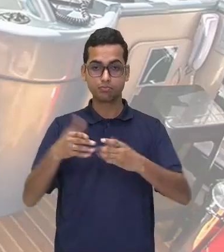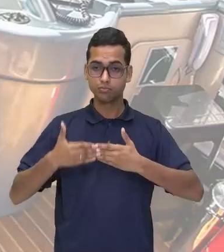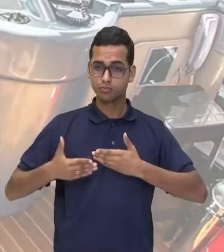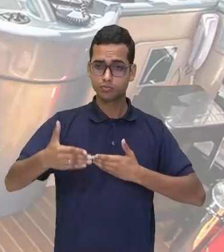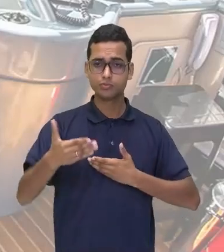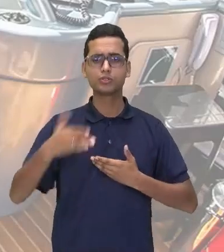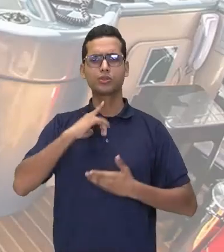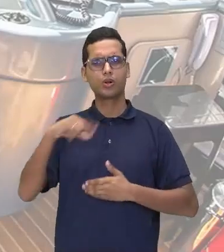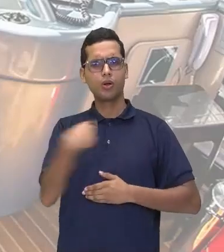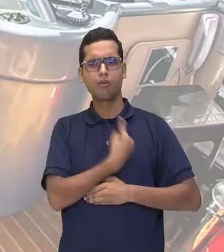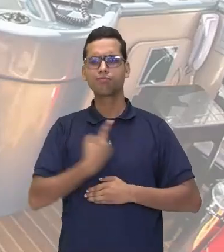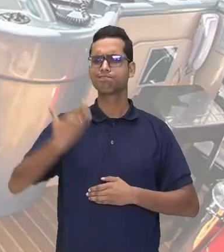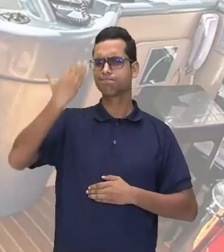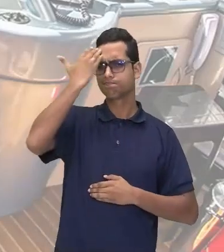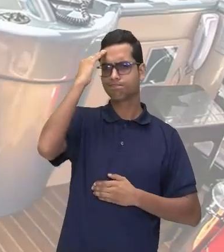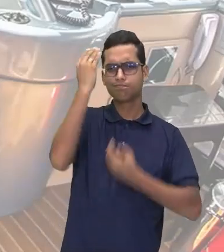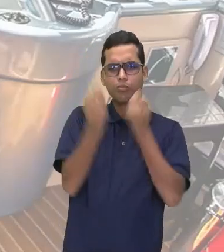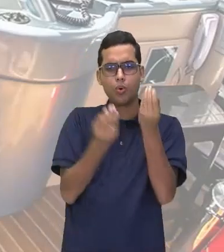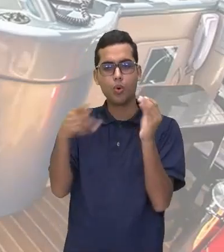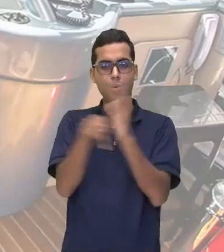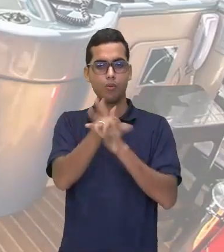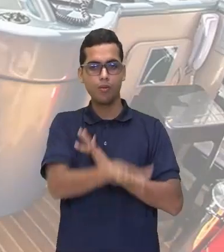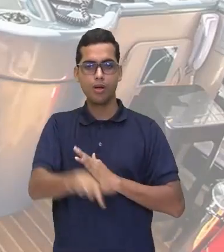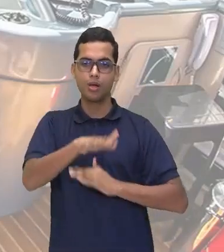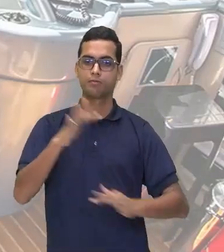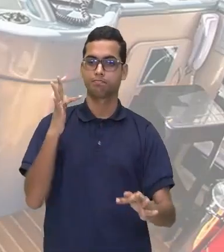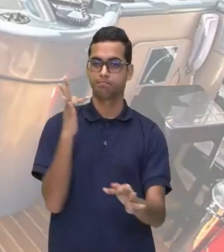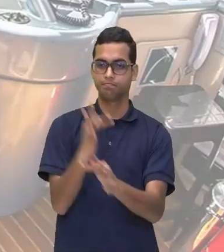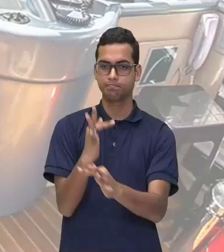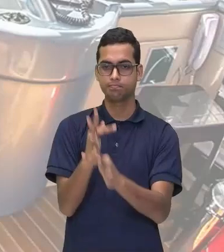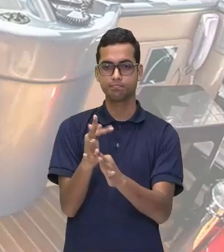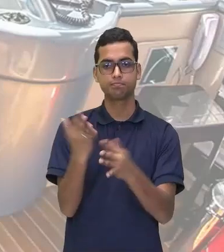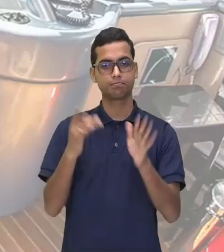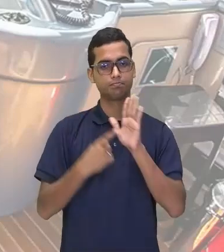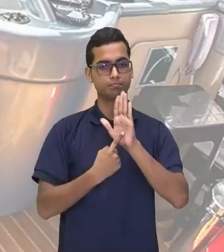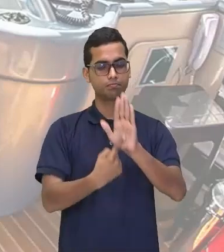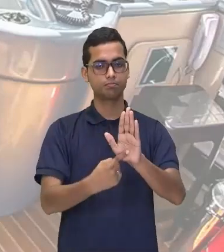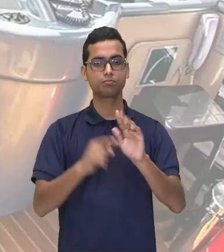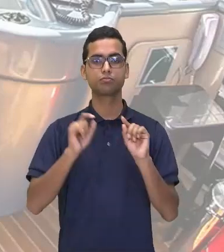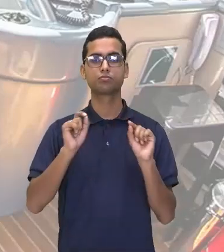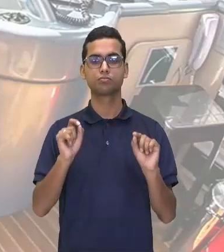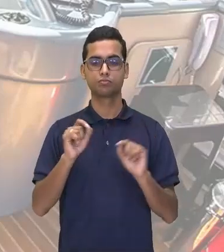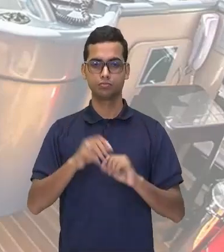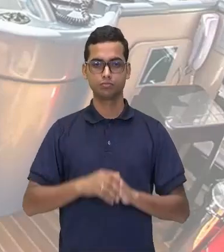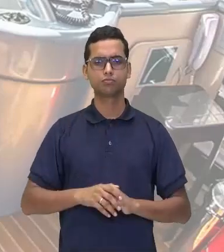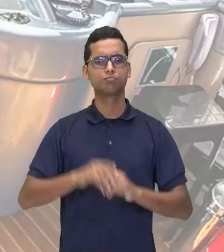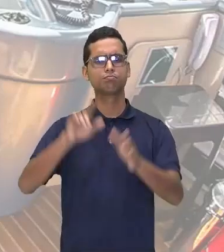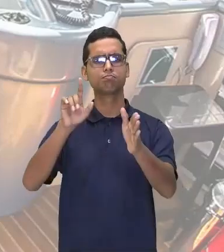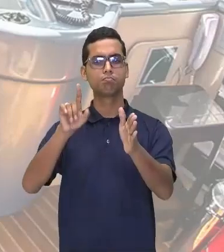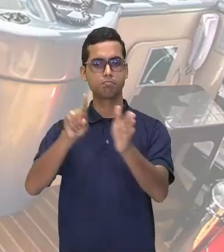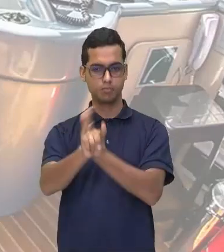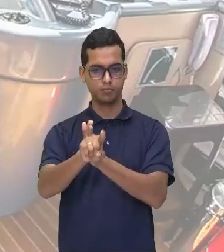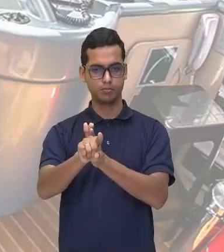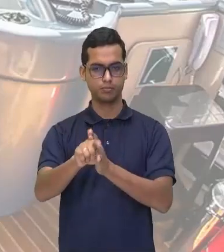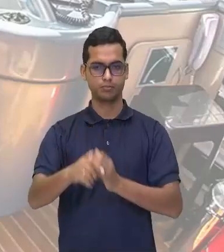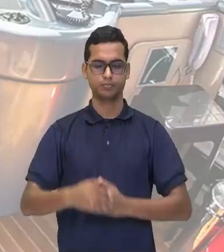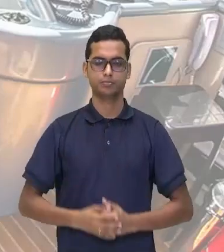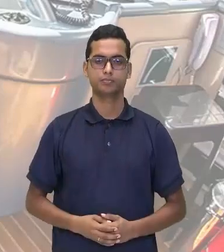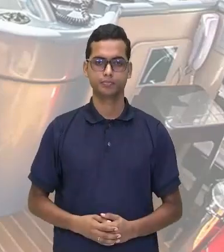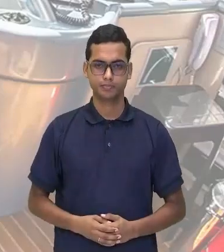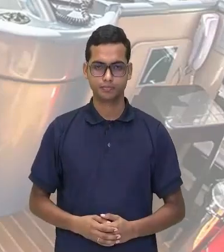esse conhecimento sobre a física. E eu trago aqui simplesmente um questionamento para você. Vocês